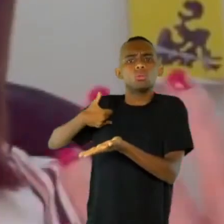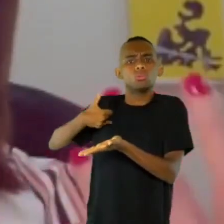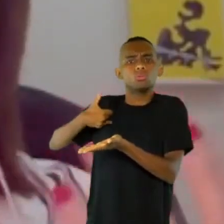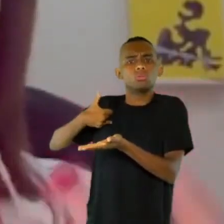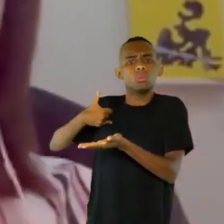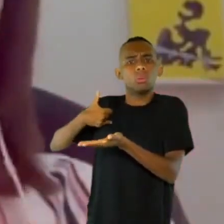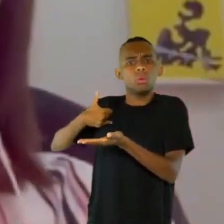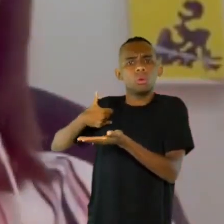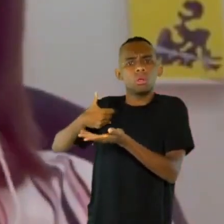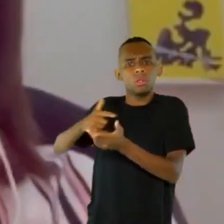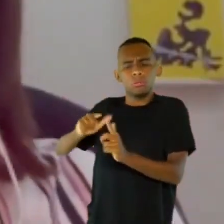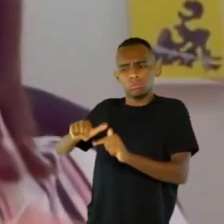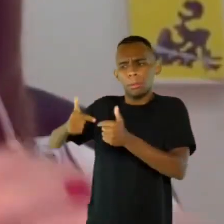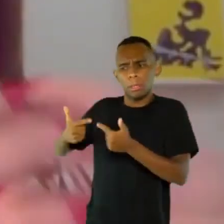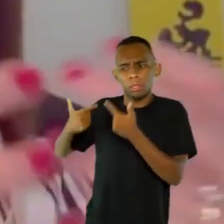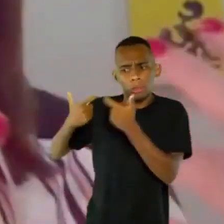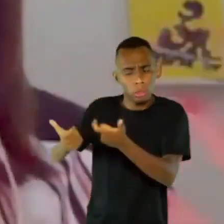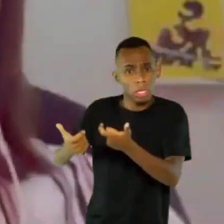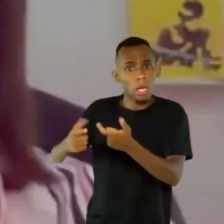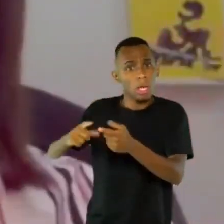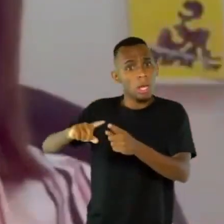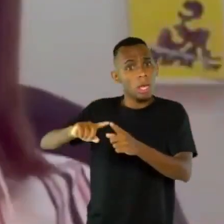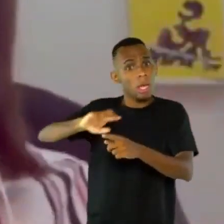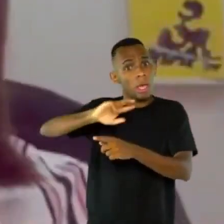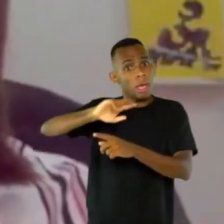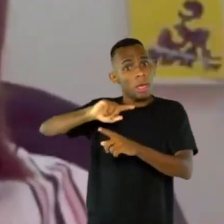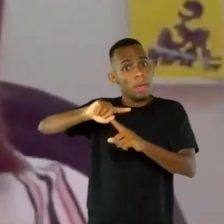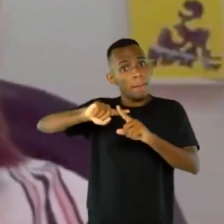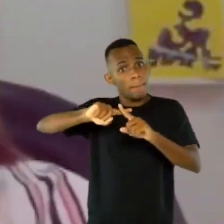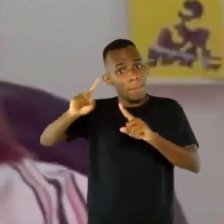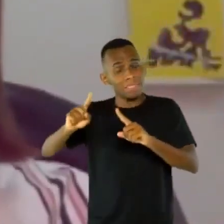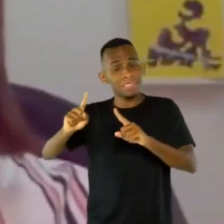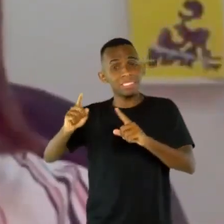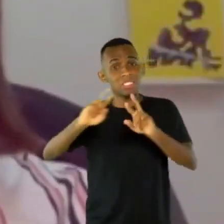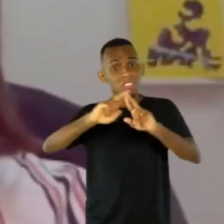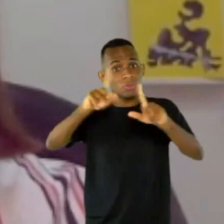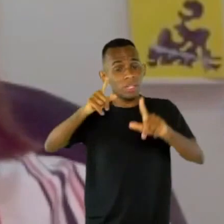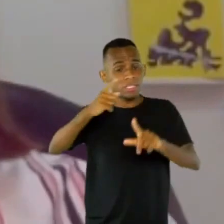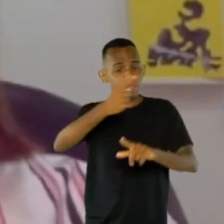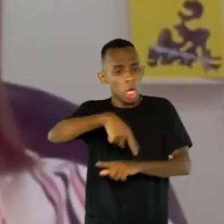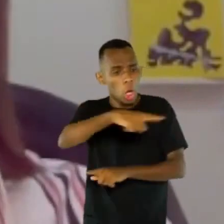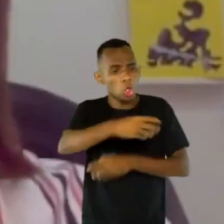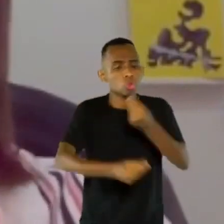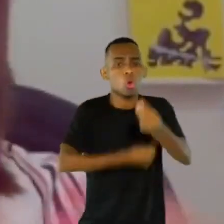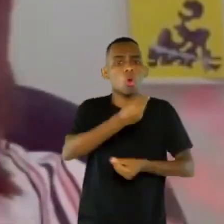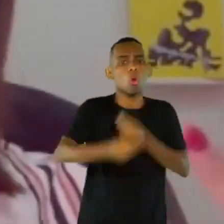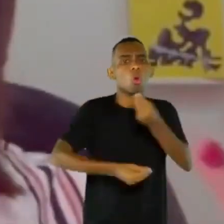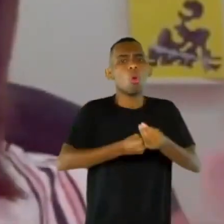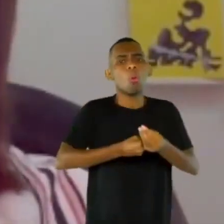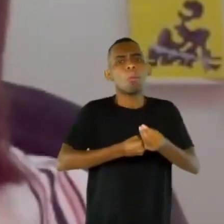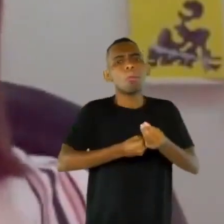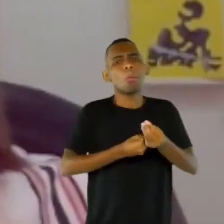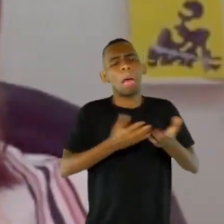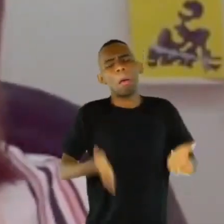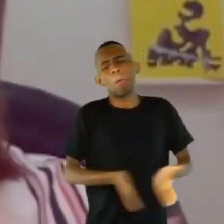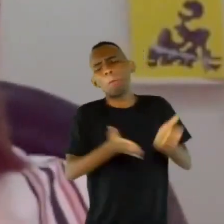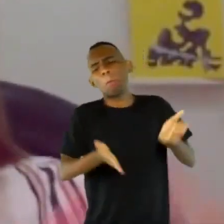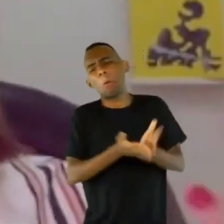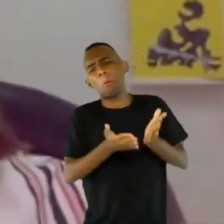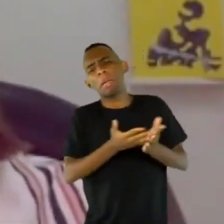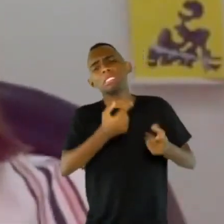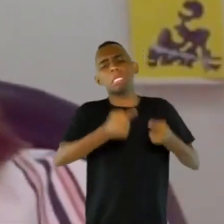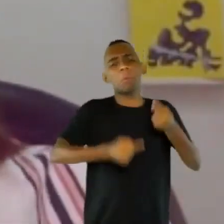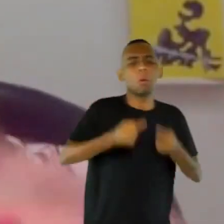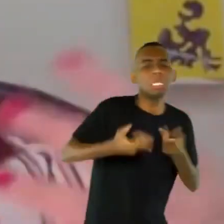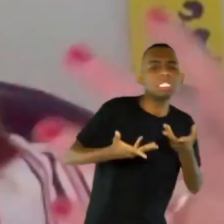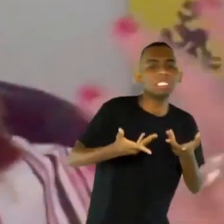mas é pela absoluta miséria política que a gente vive, né? Eu reconto a